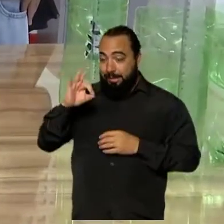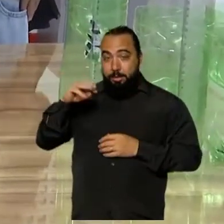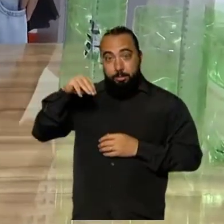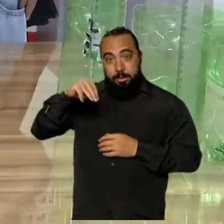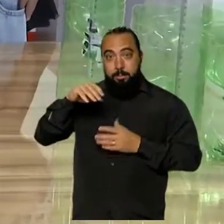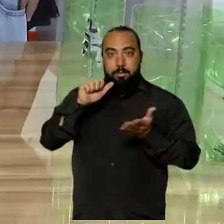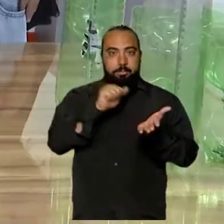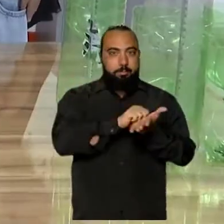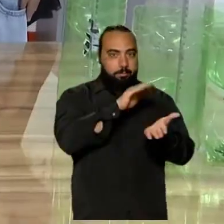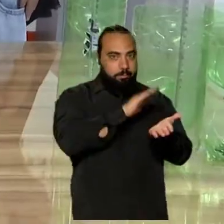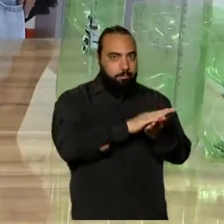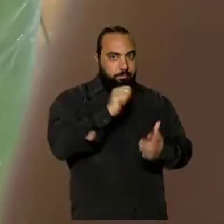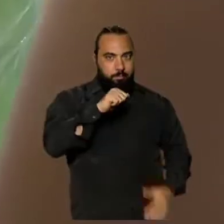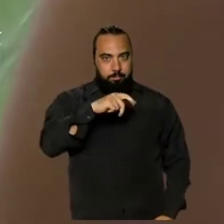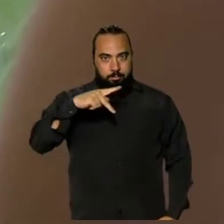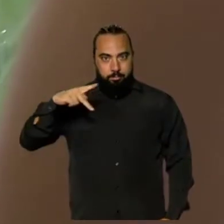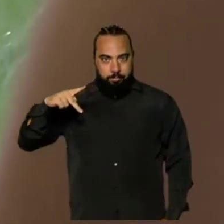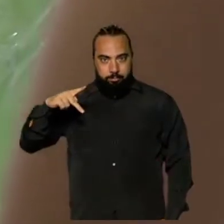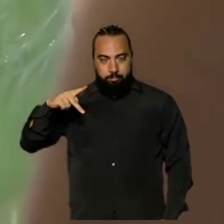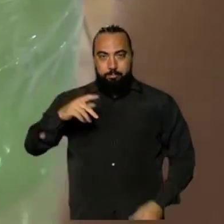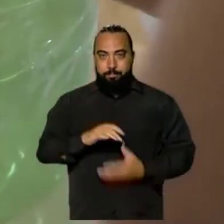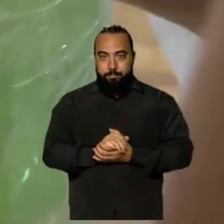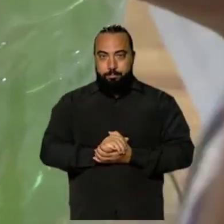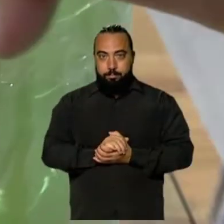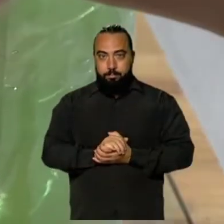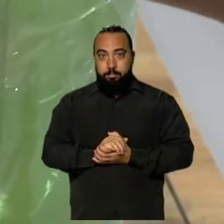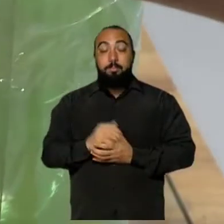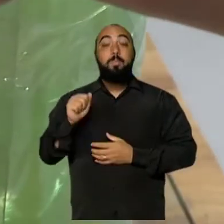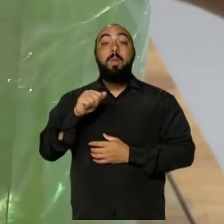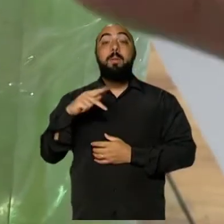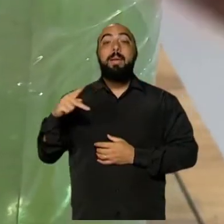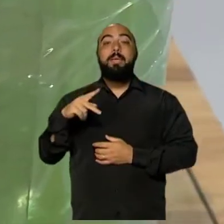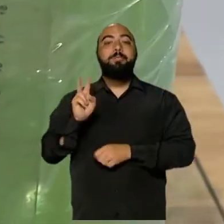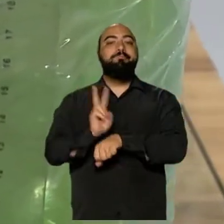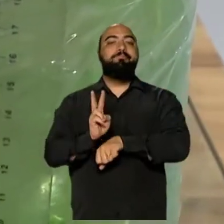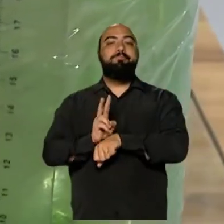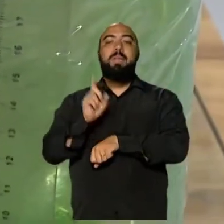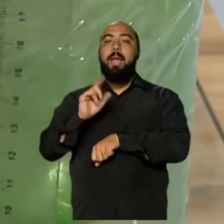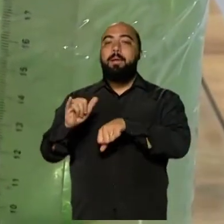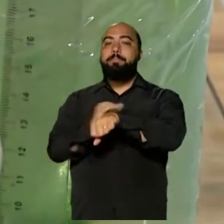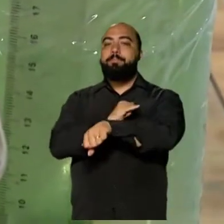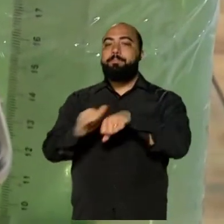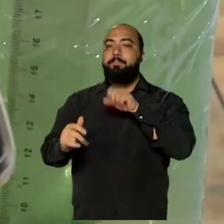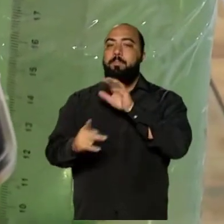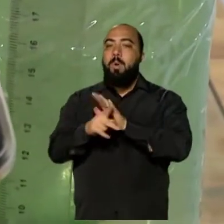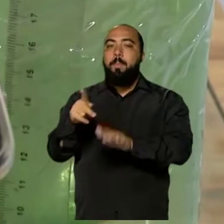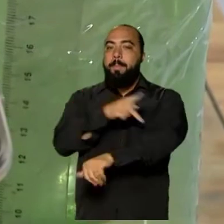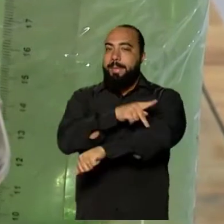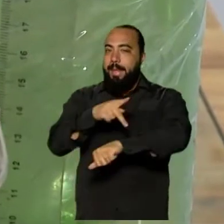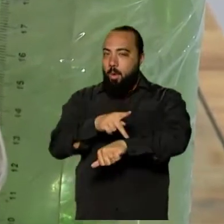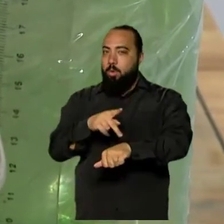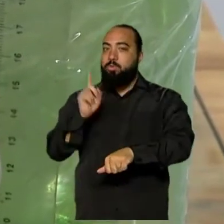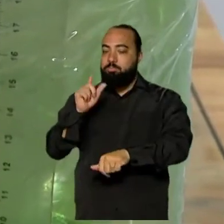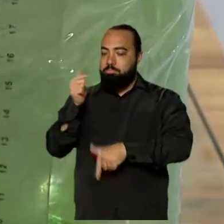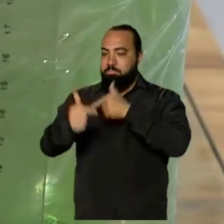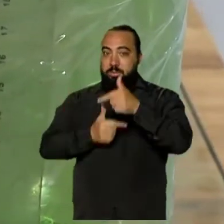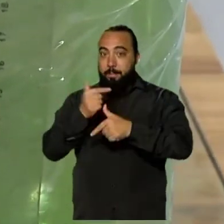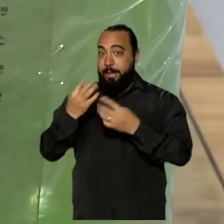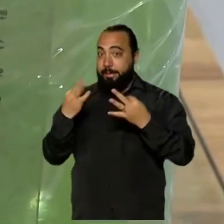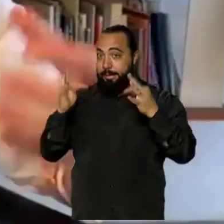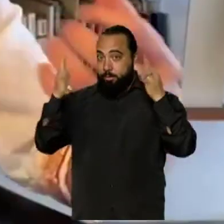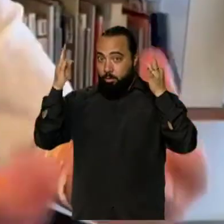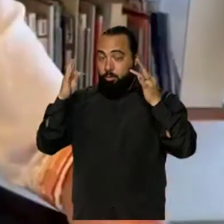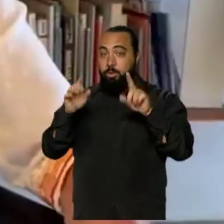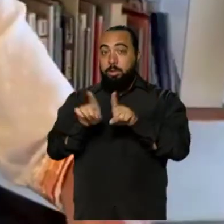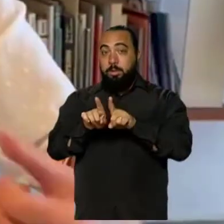vai anotar no aplicativo. O aplicativo é um pretexto pedagógico para se trabalhar com